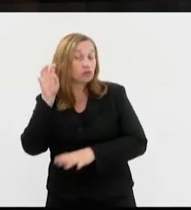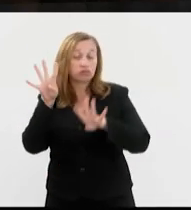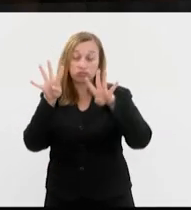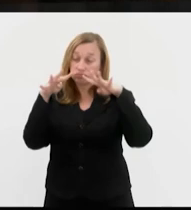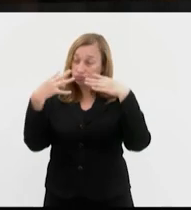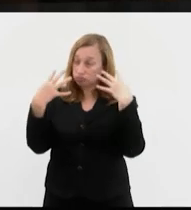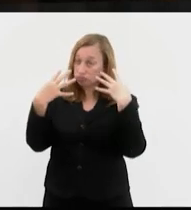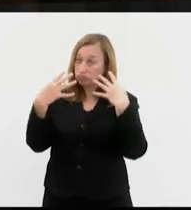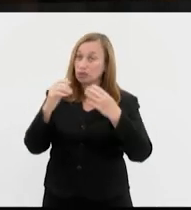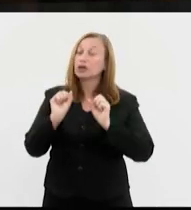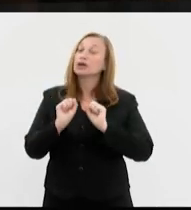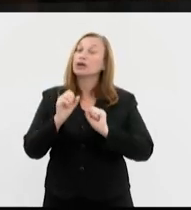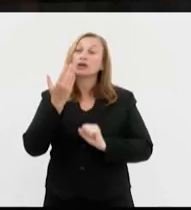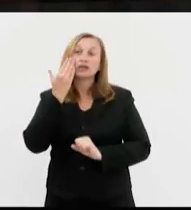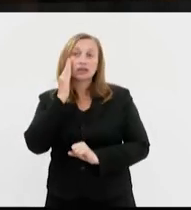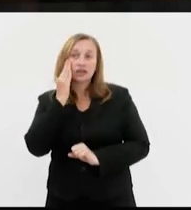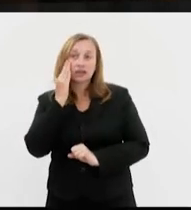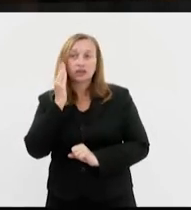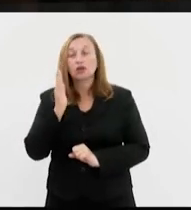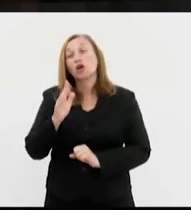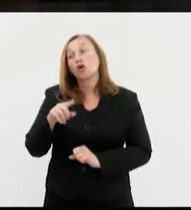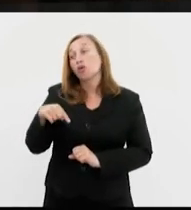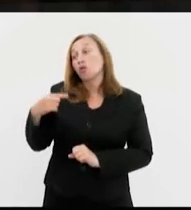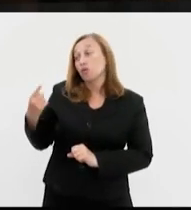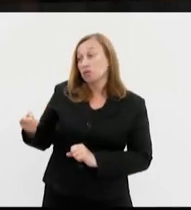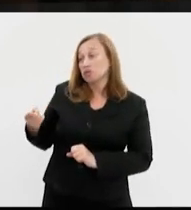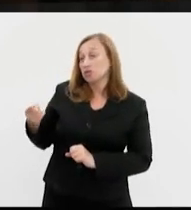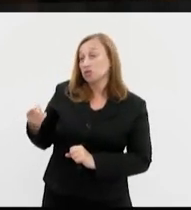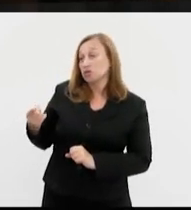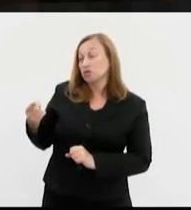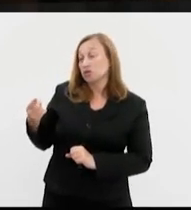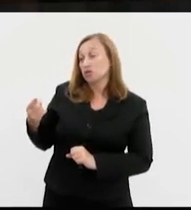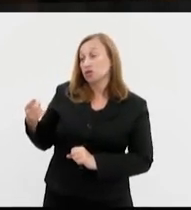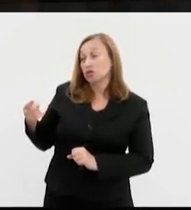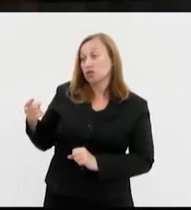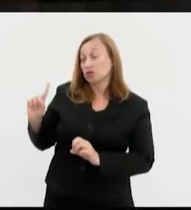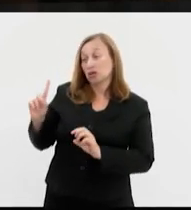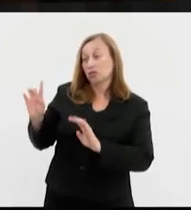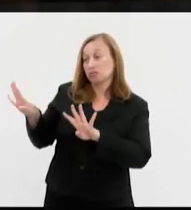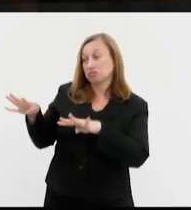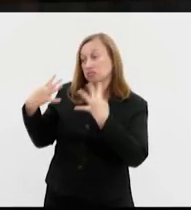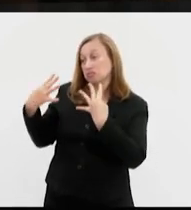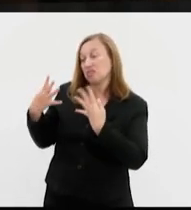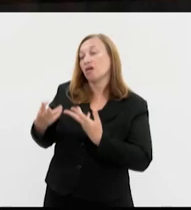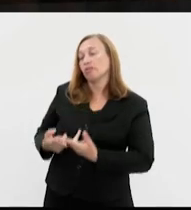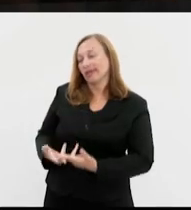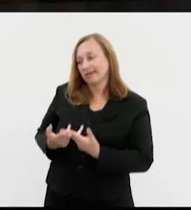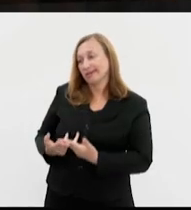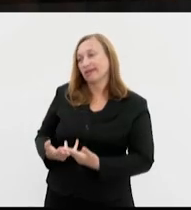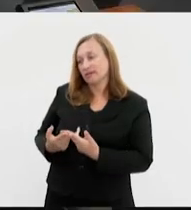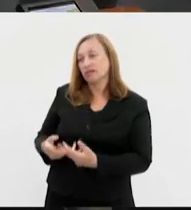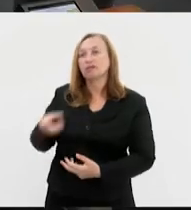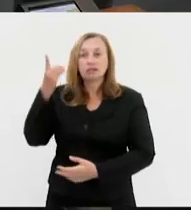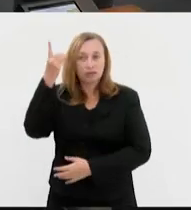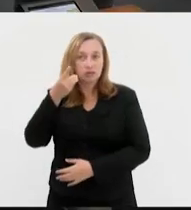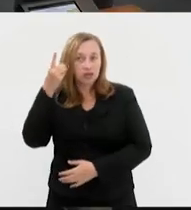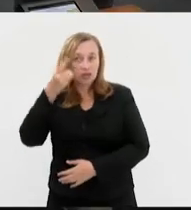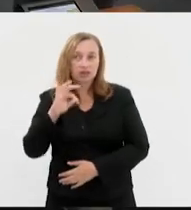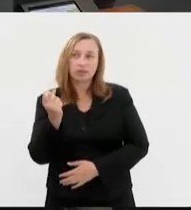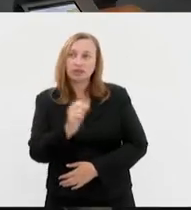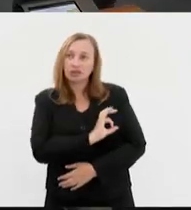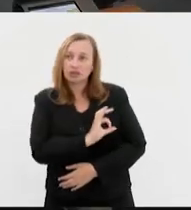atenção tenham entendido, aqueles que não ouviram, paciência, né, deputada Marta Rocha? Muito obrigado, presidente.